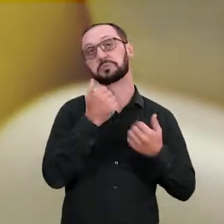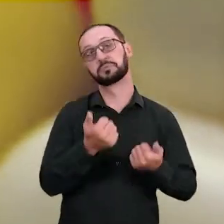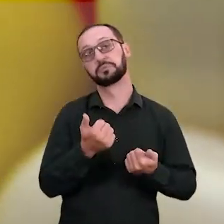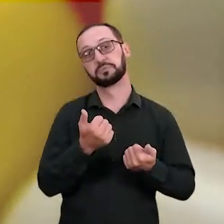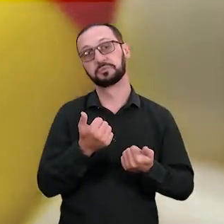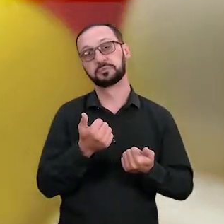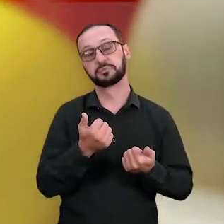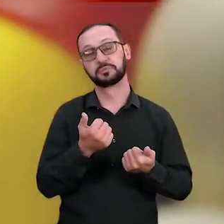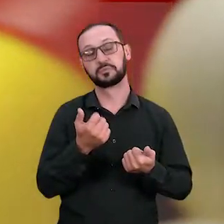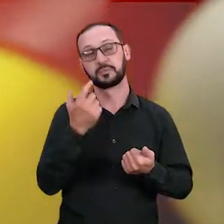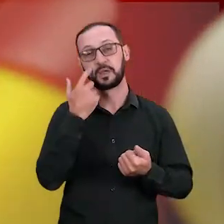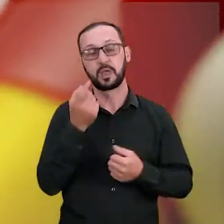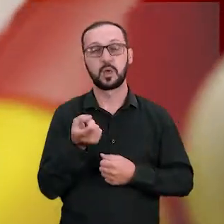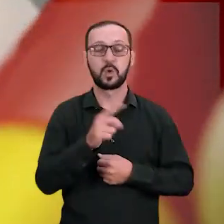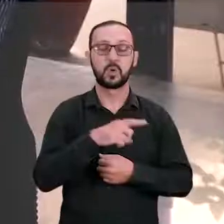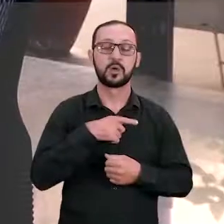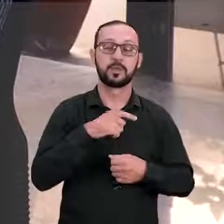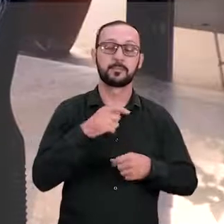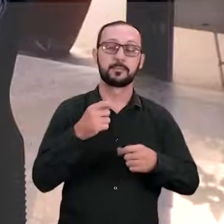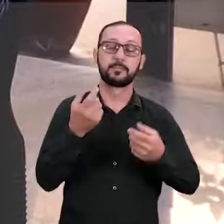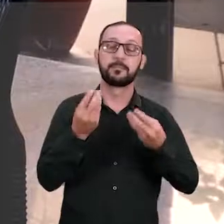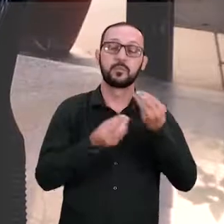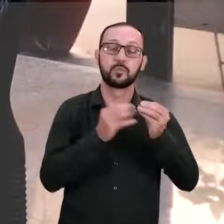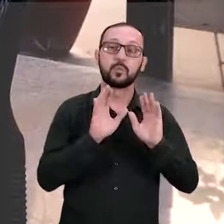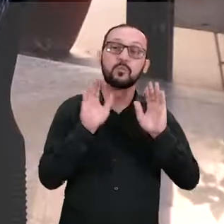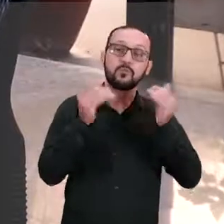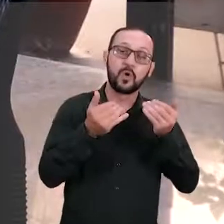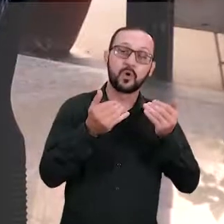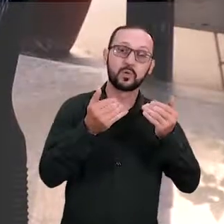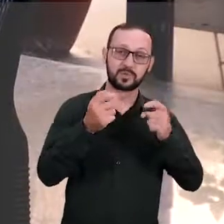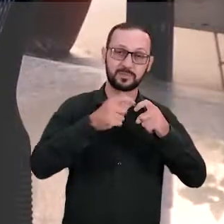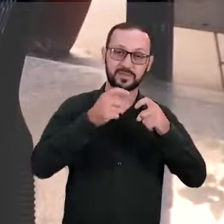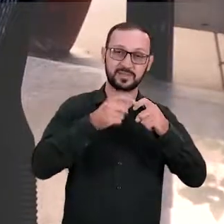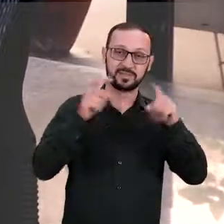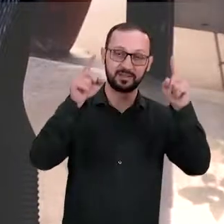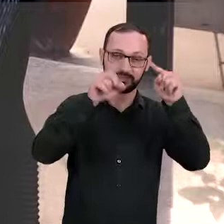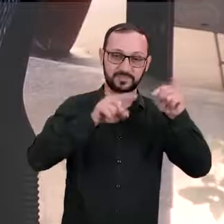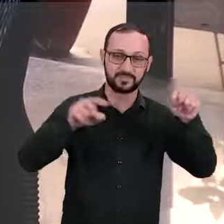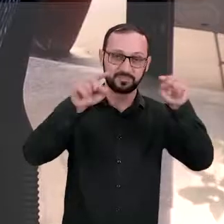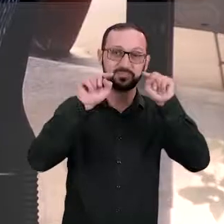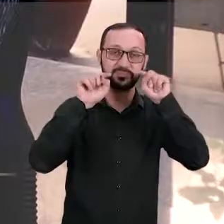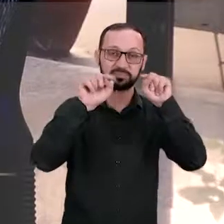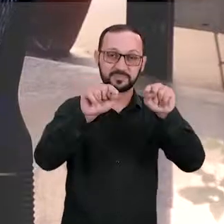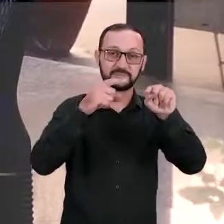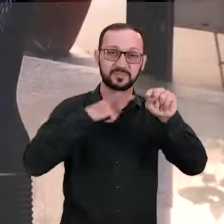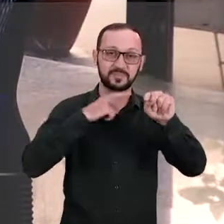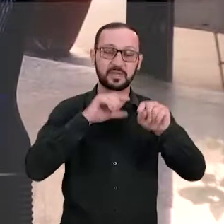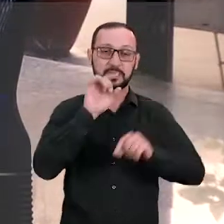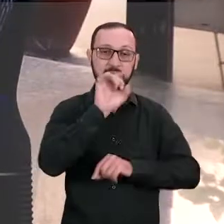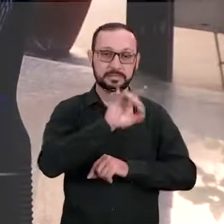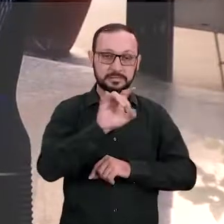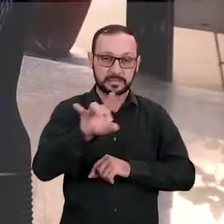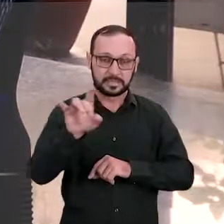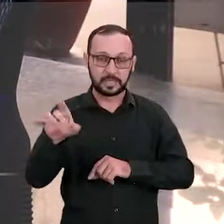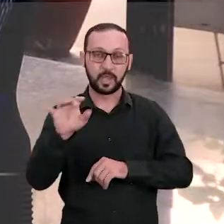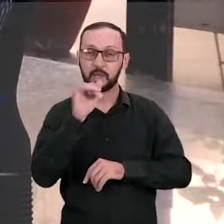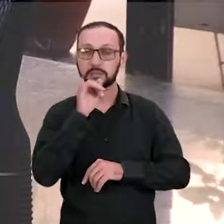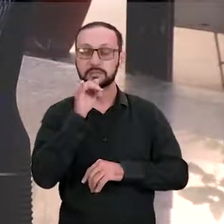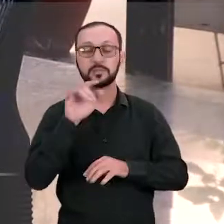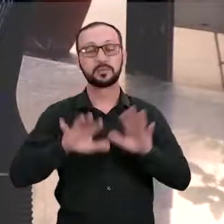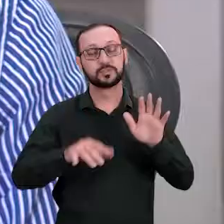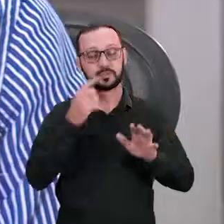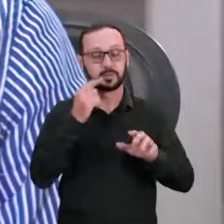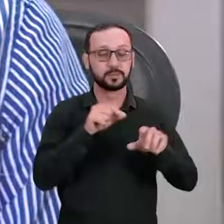resposta. Indo para o lado da homeopatia, também temos opções que podem ser escolhidas dentro de cada quadro do